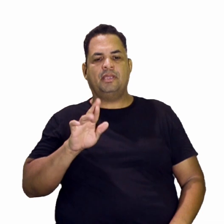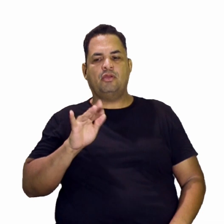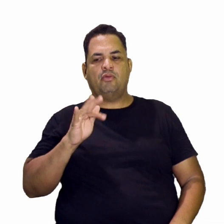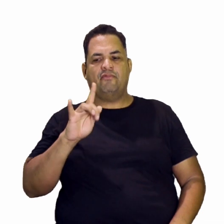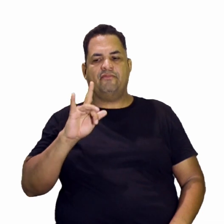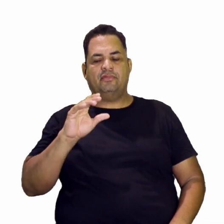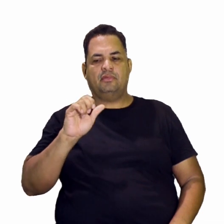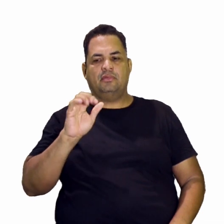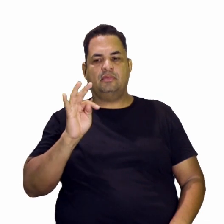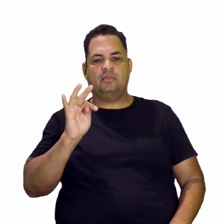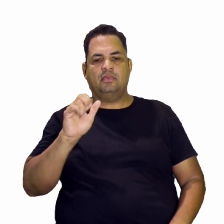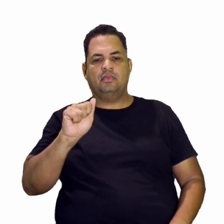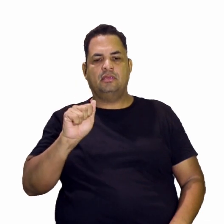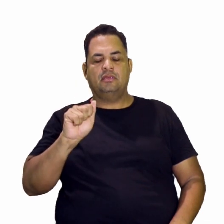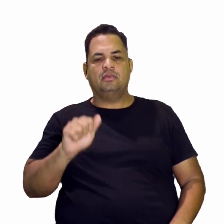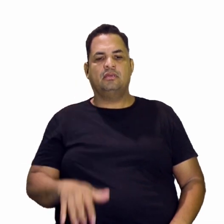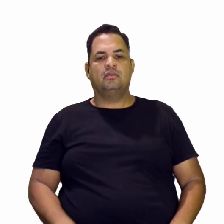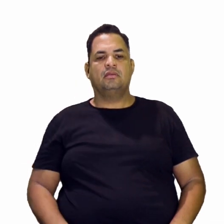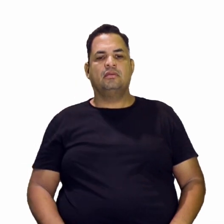briófita,